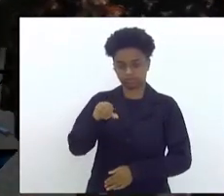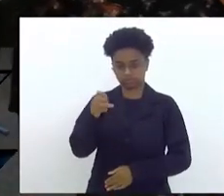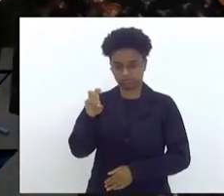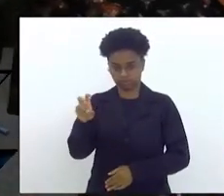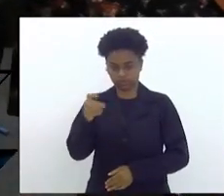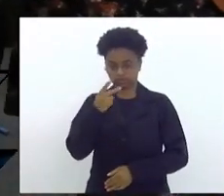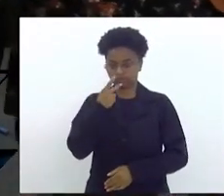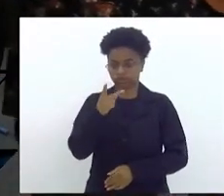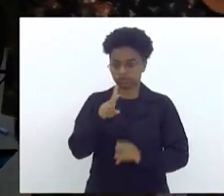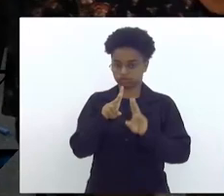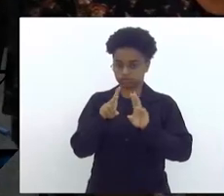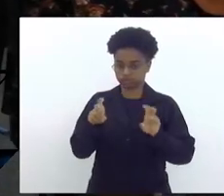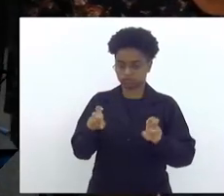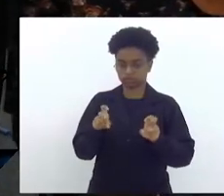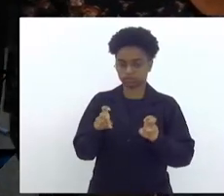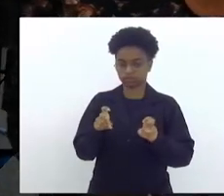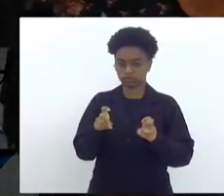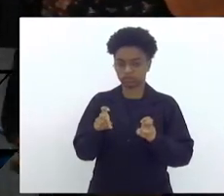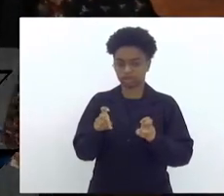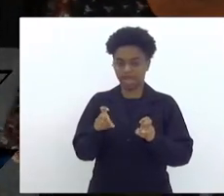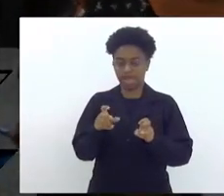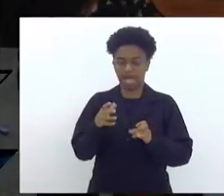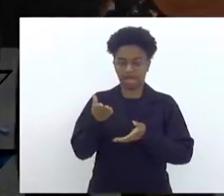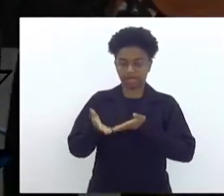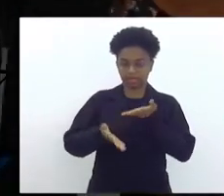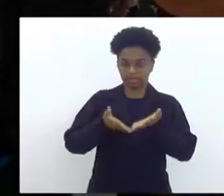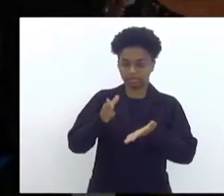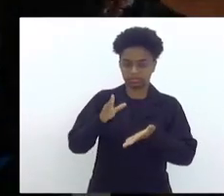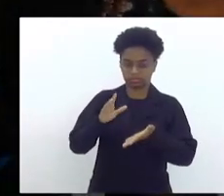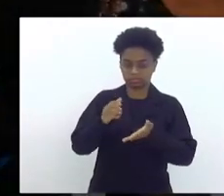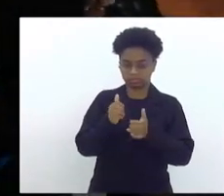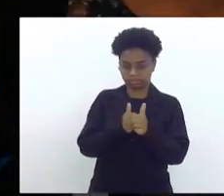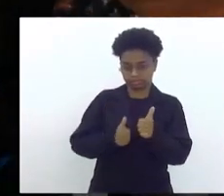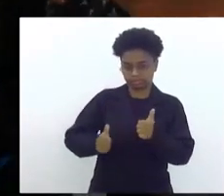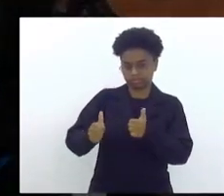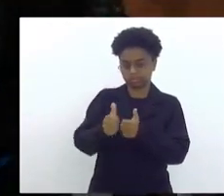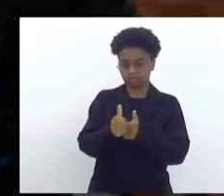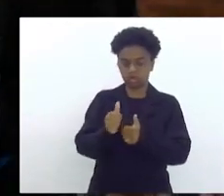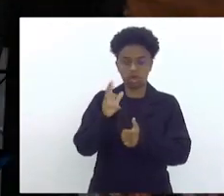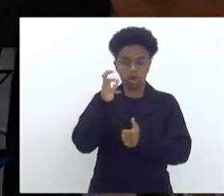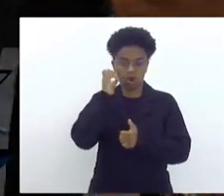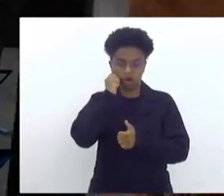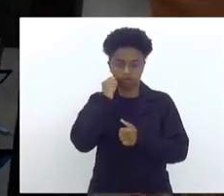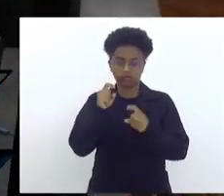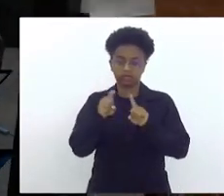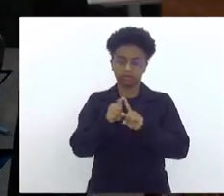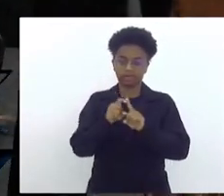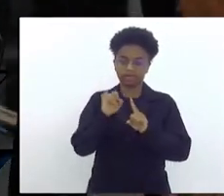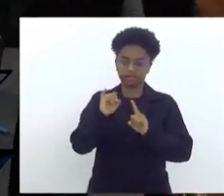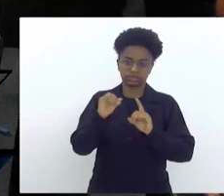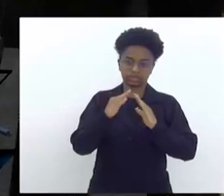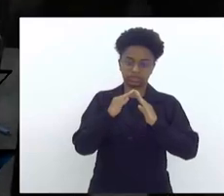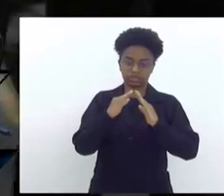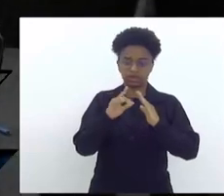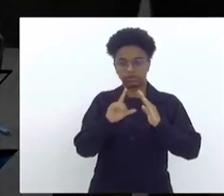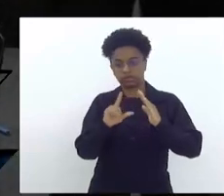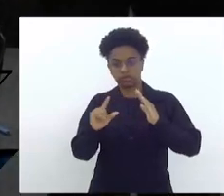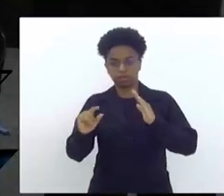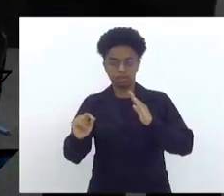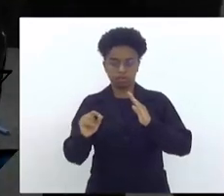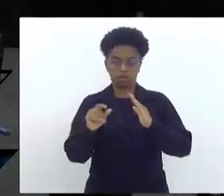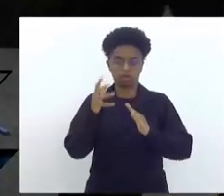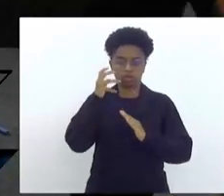fala sobre a prioridade de atendimento aos órfãos e abrigados egressos de orfanatos ou instituições coletivas